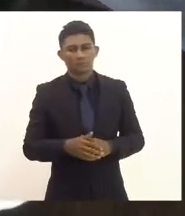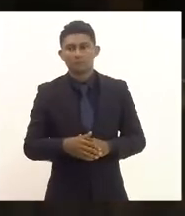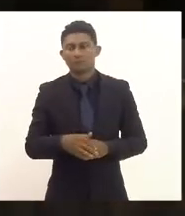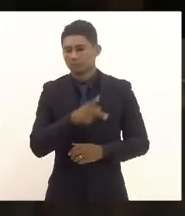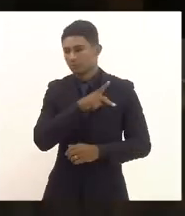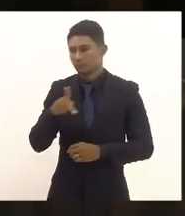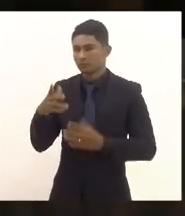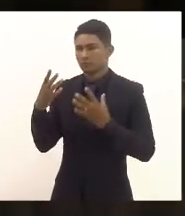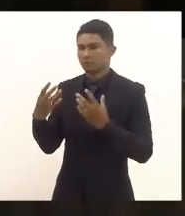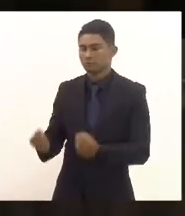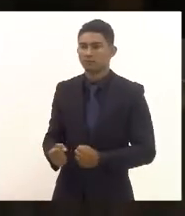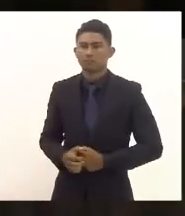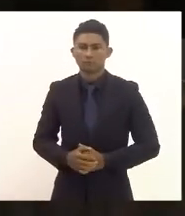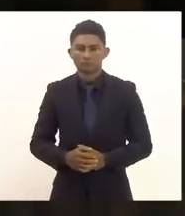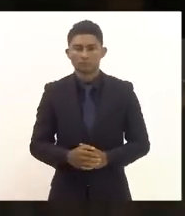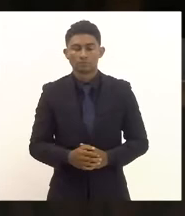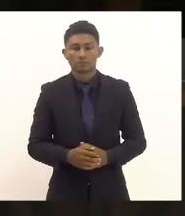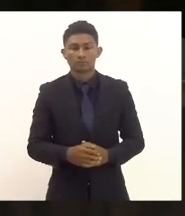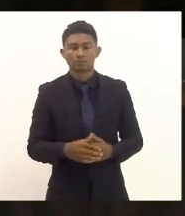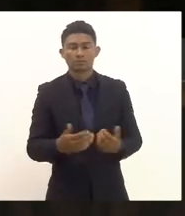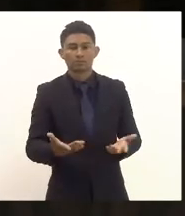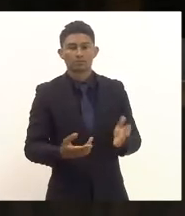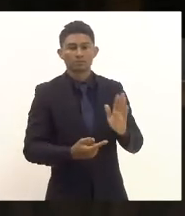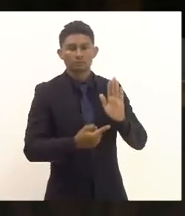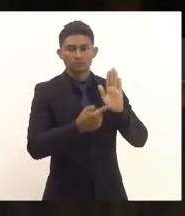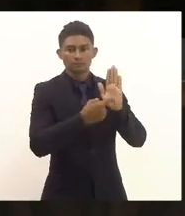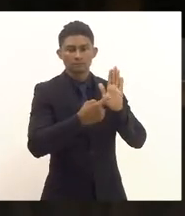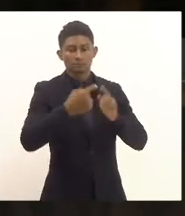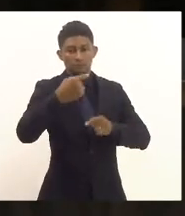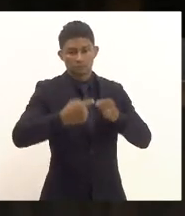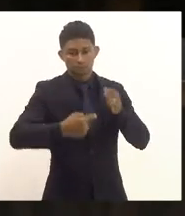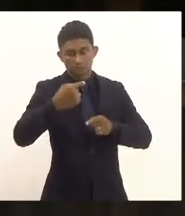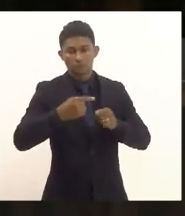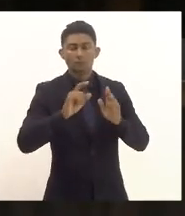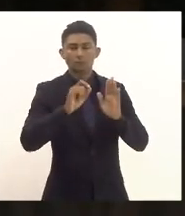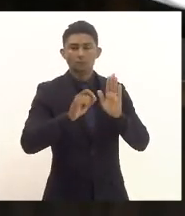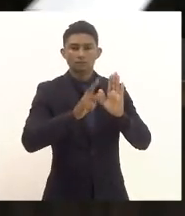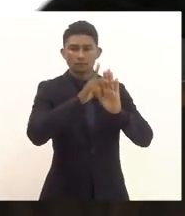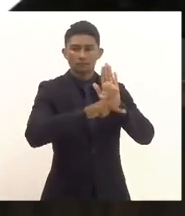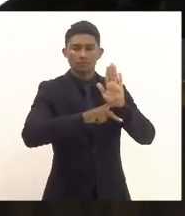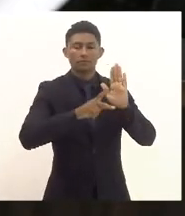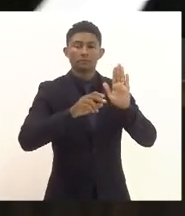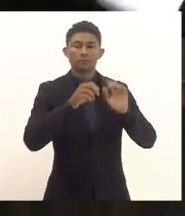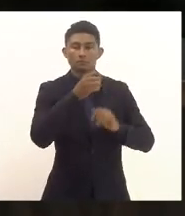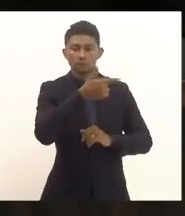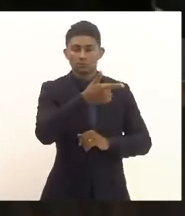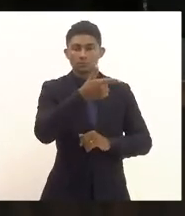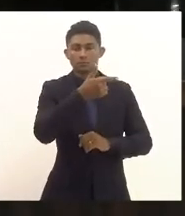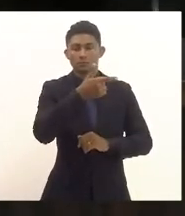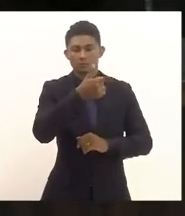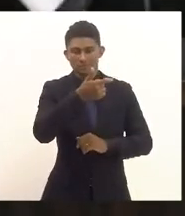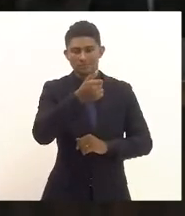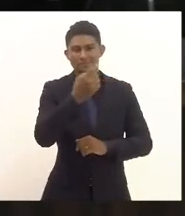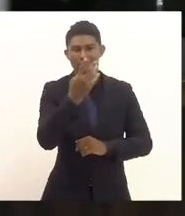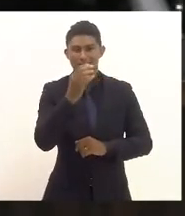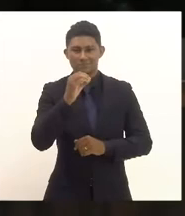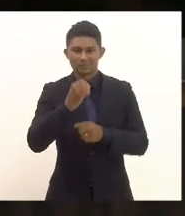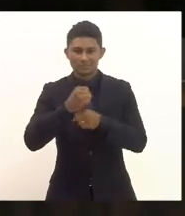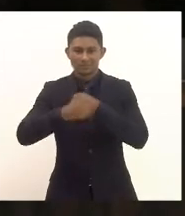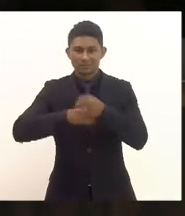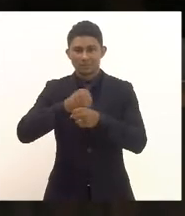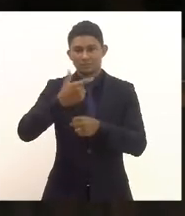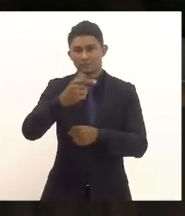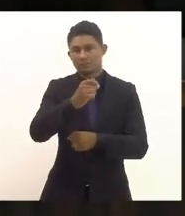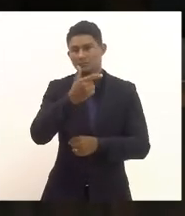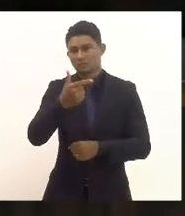presidência de férias e tramitação de nada em expulsão única projeto de resolução 1240 de 22 de autoria